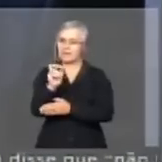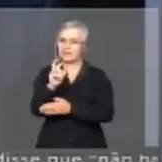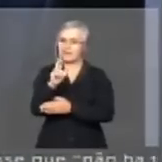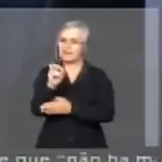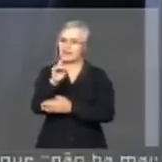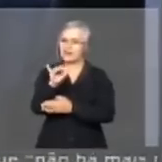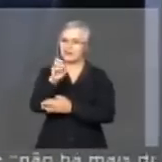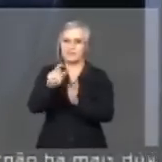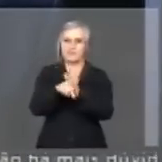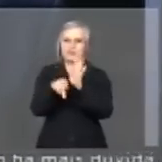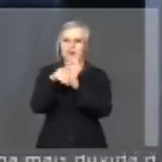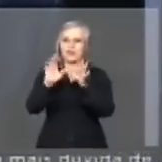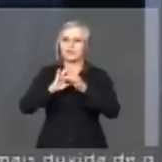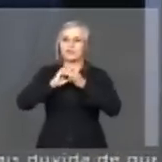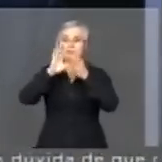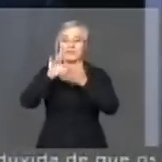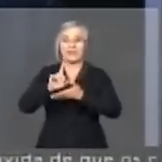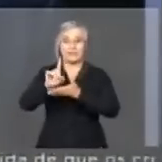heróis da democracia,